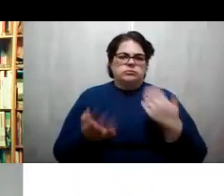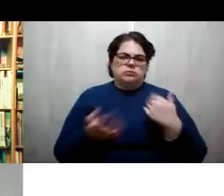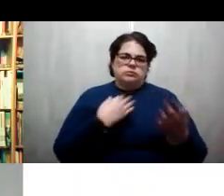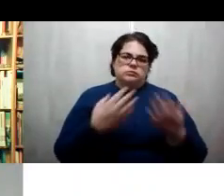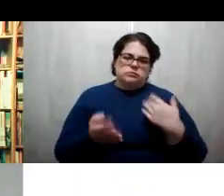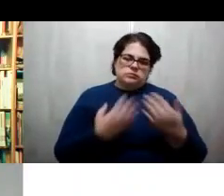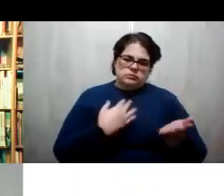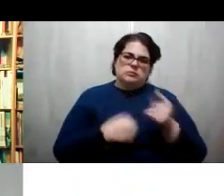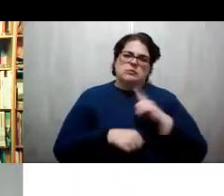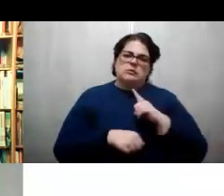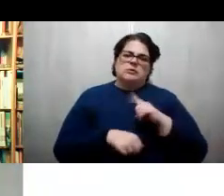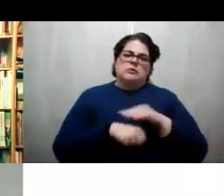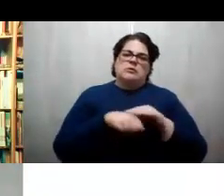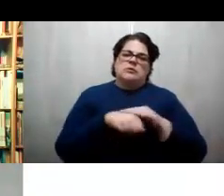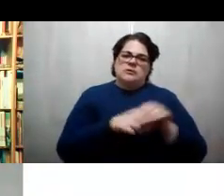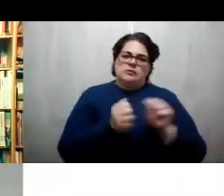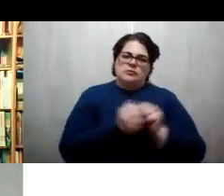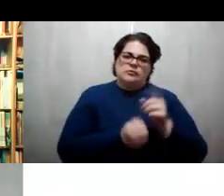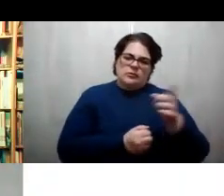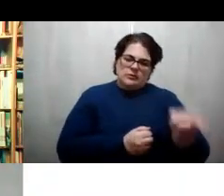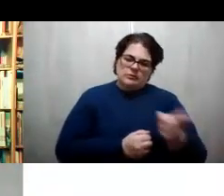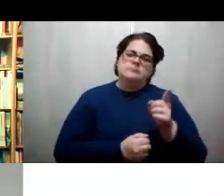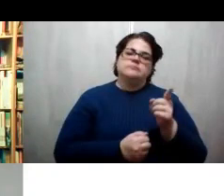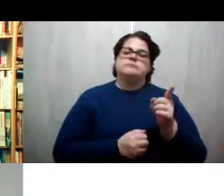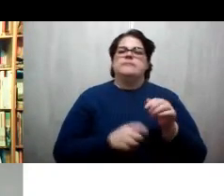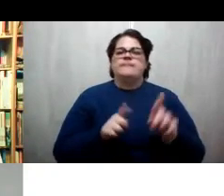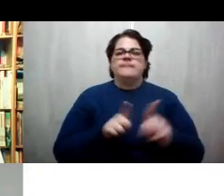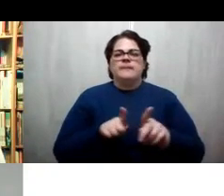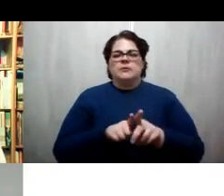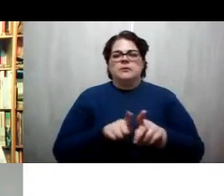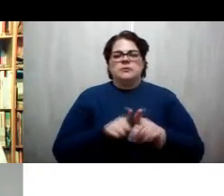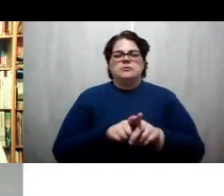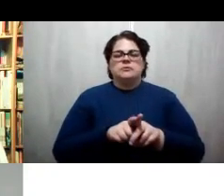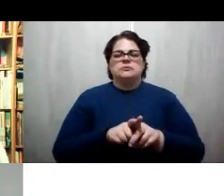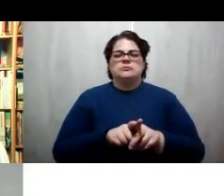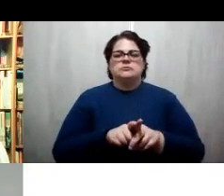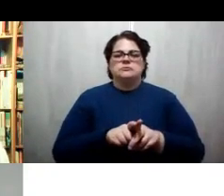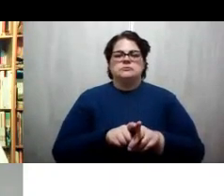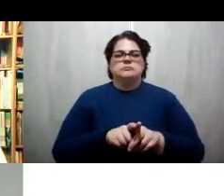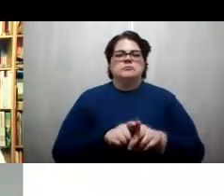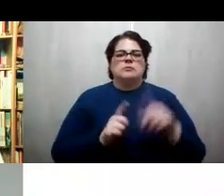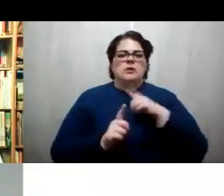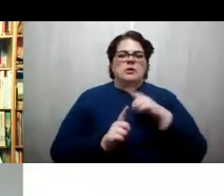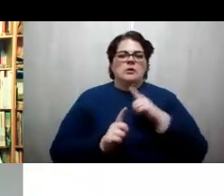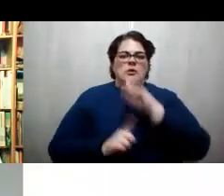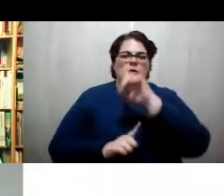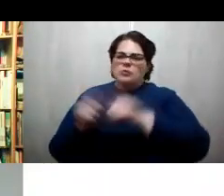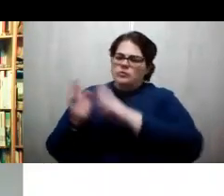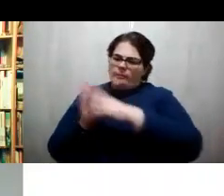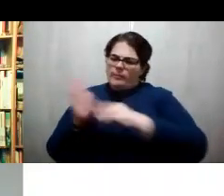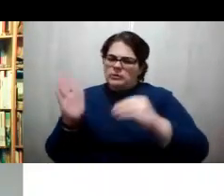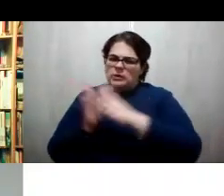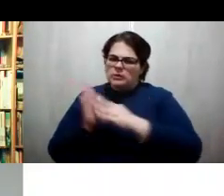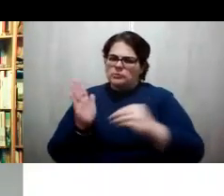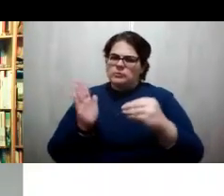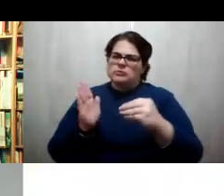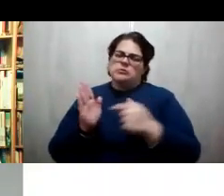compartilhando com ele, inclusive esses modelos que foram sendo criados